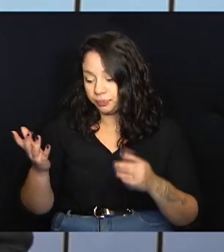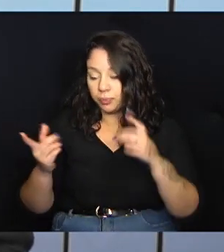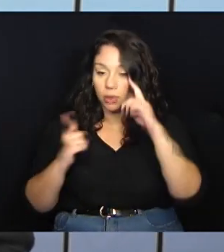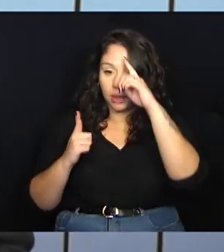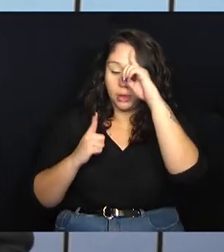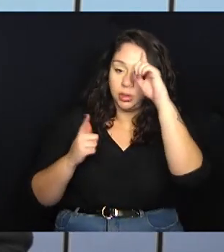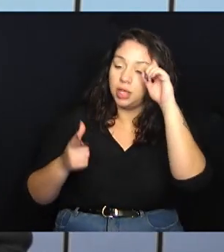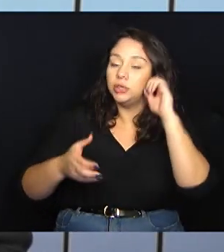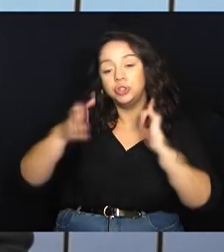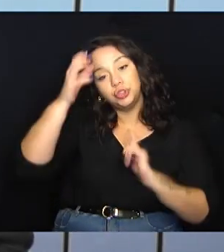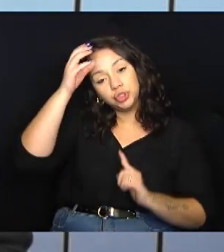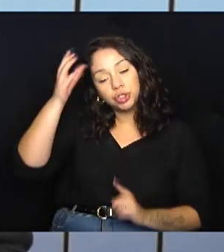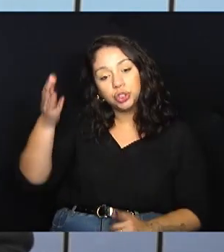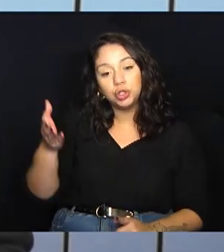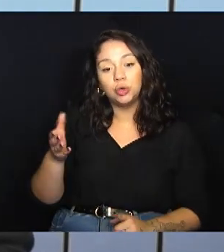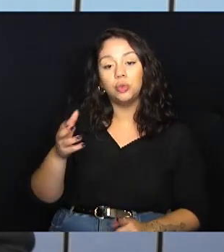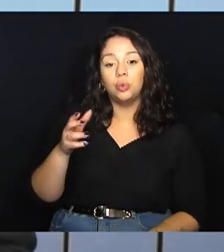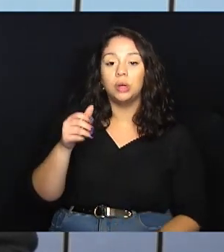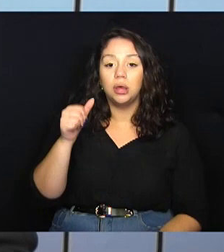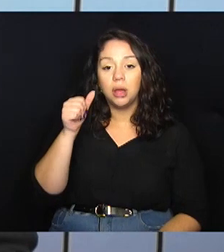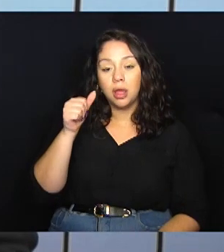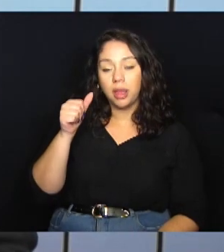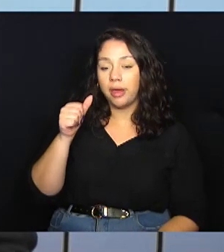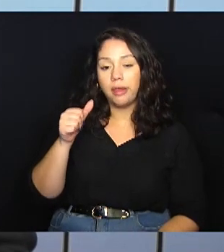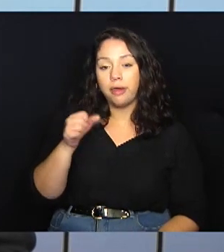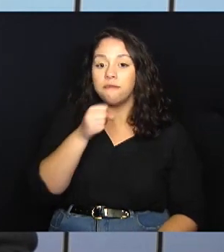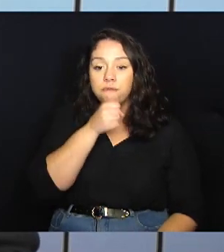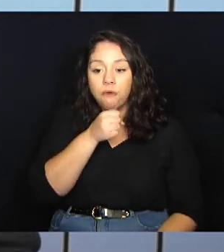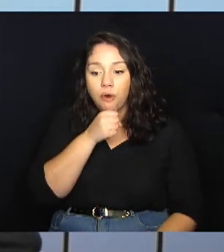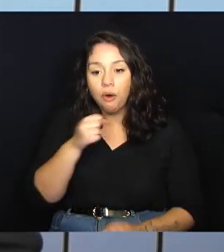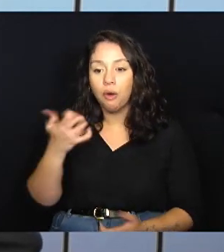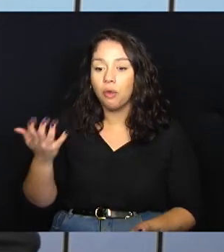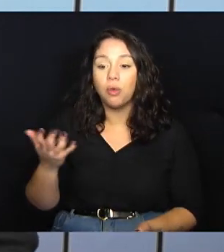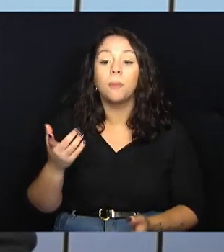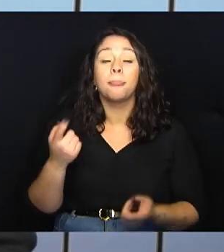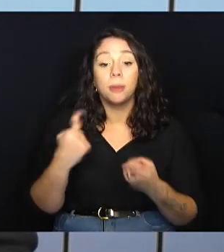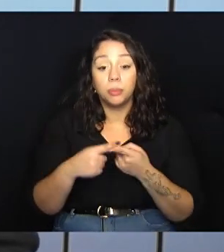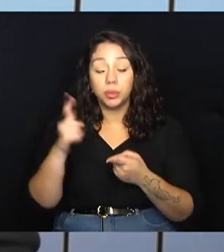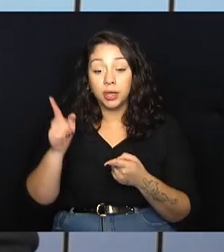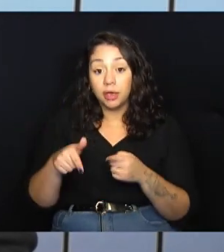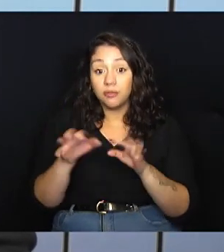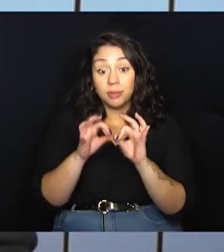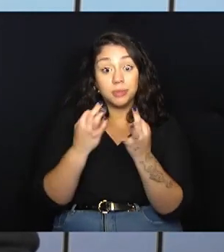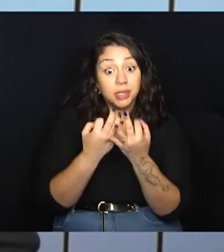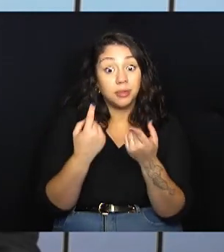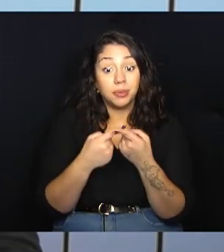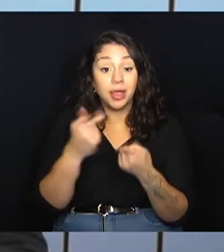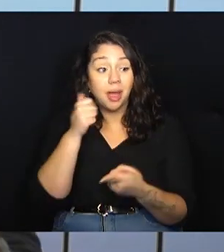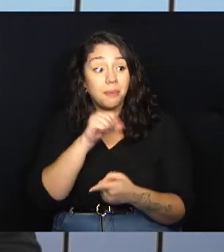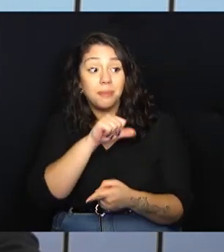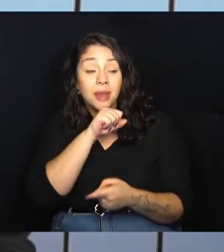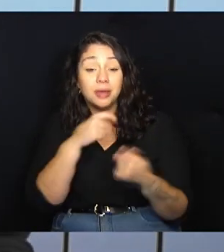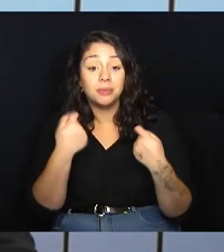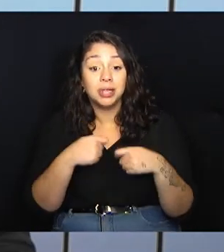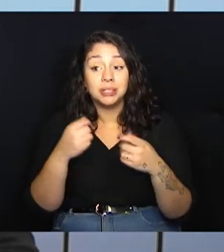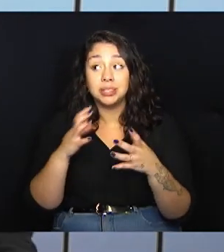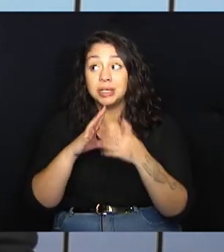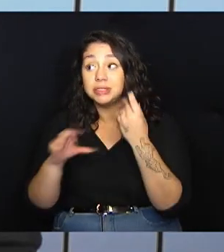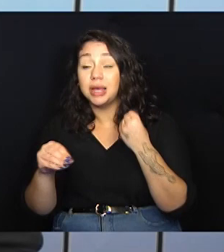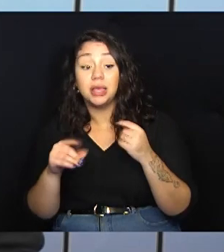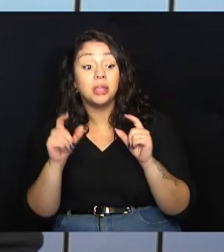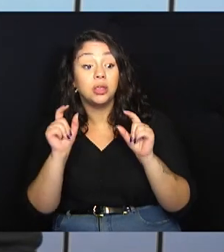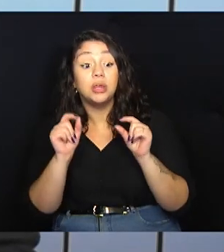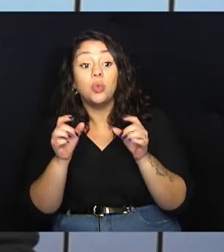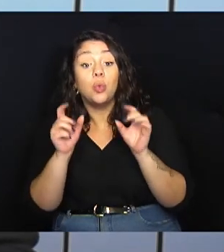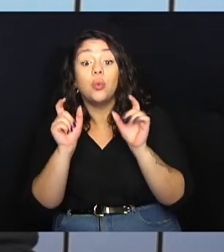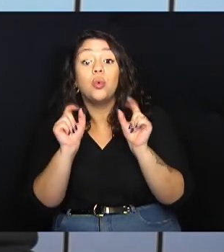os tios, com os avós, porque isso é a família. De repente, a mãe precisa sair, com quem ela vai deixar quando ela